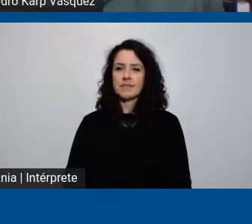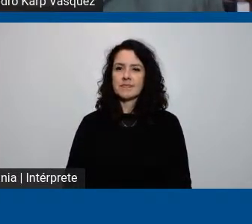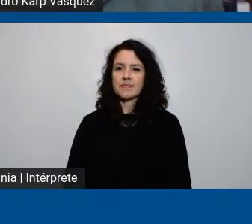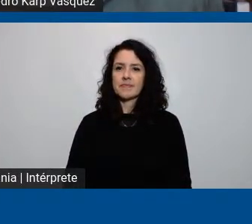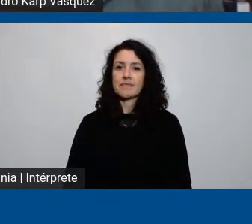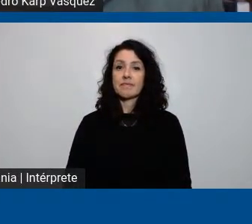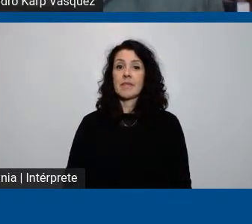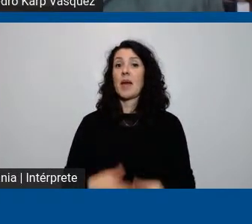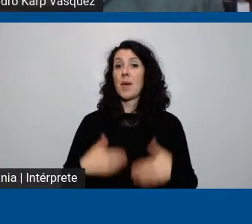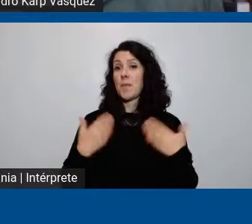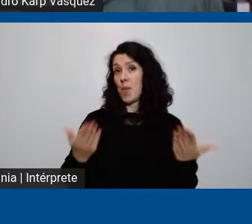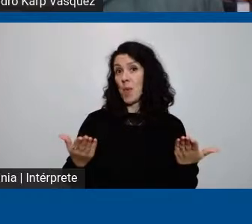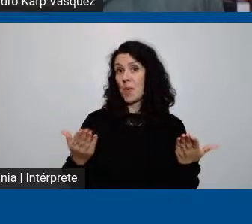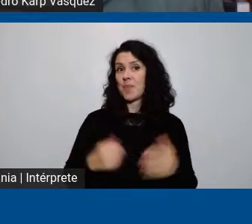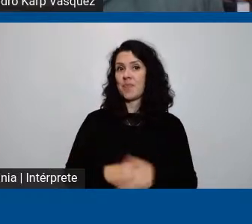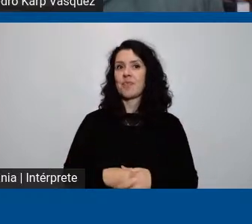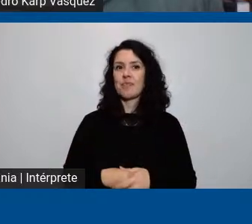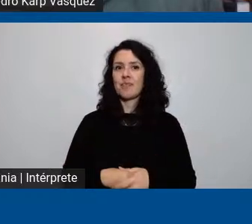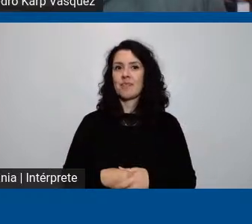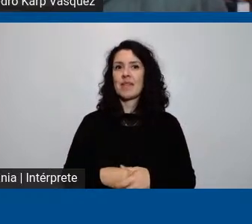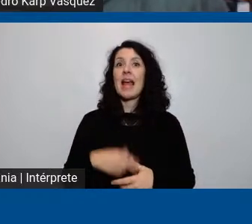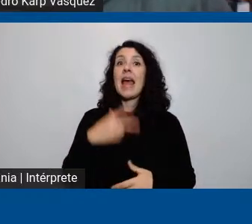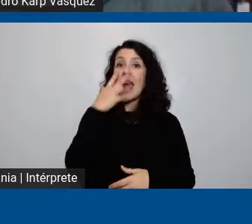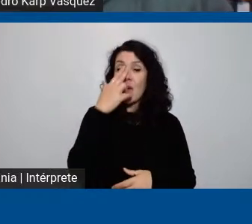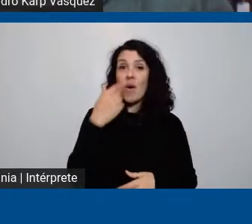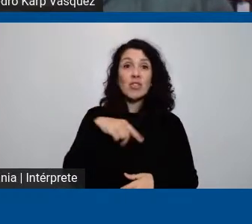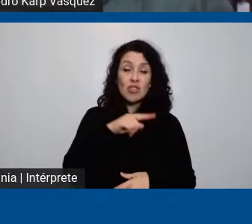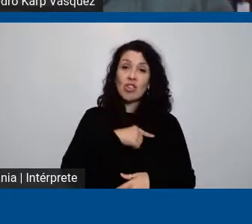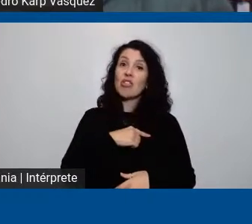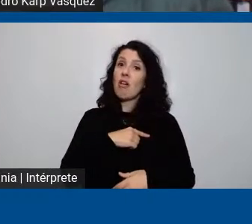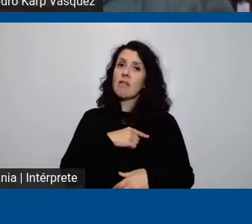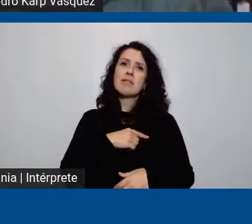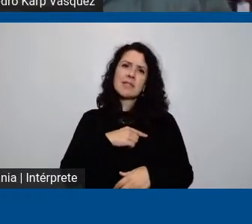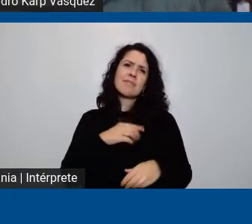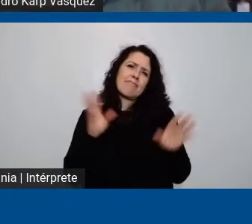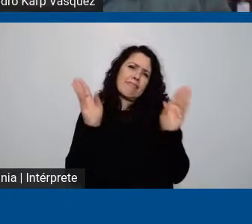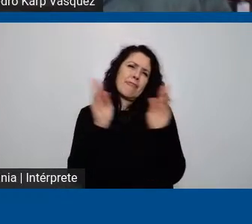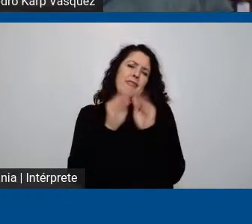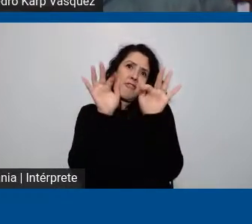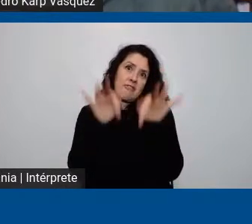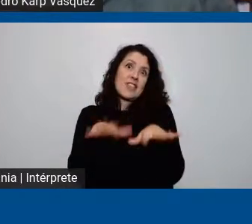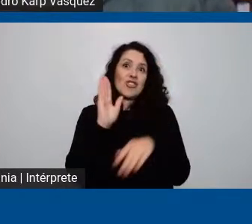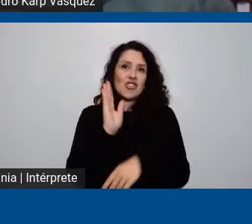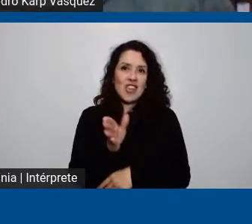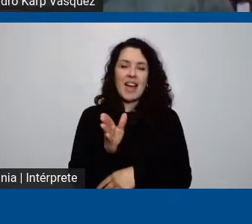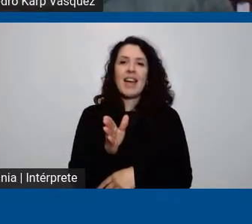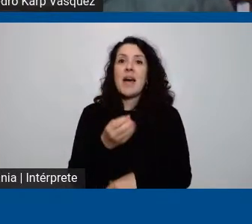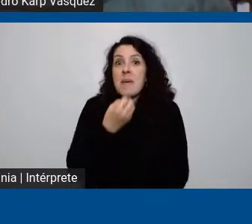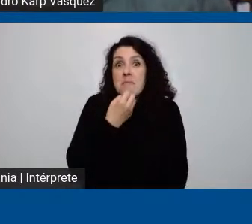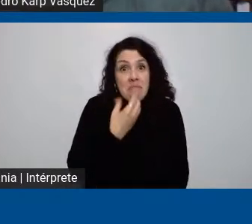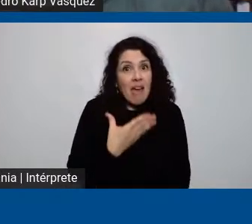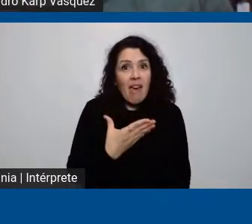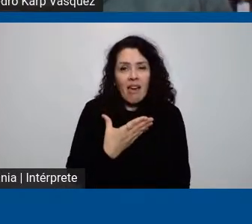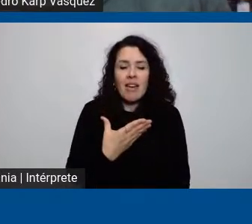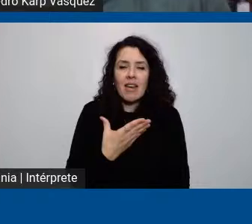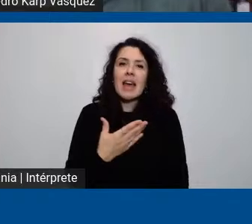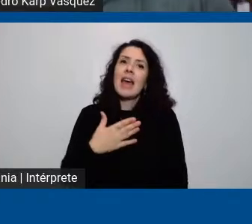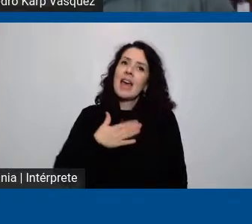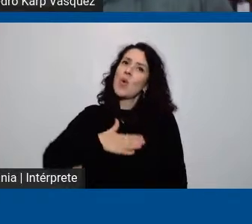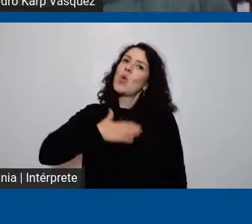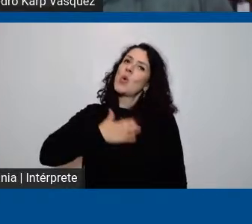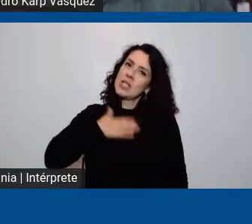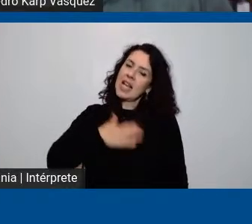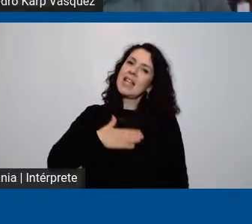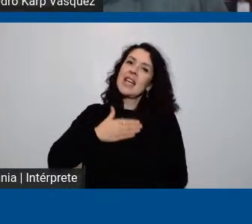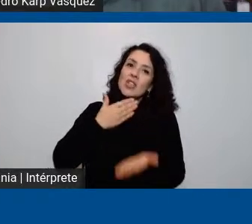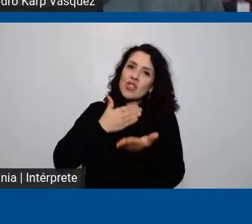Bom, eu acho que a gente termina, né, muito bem. A gente gostaria de continuar o debate,